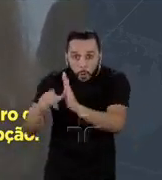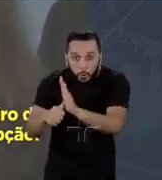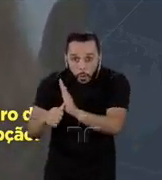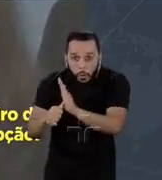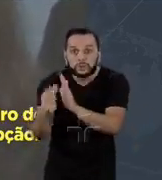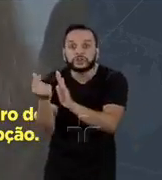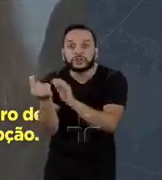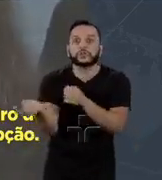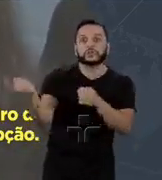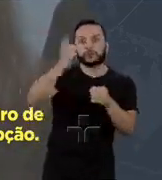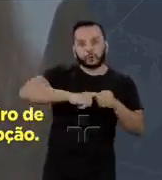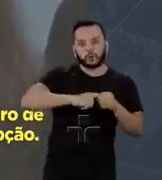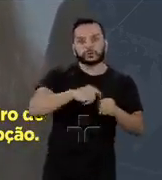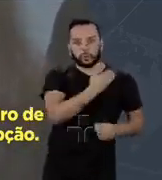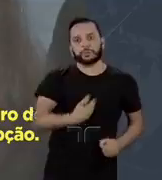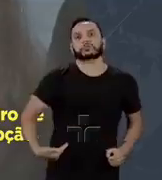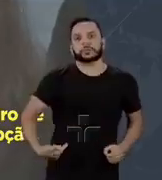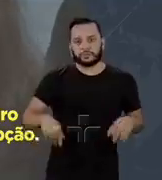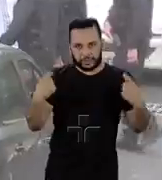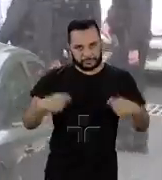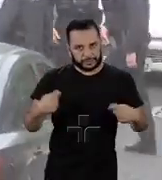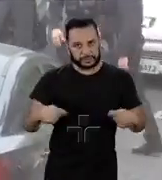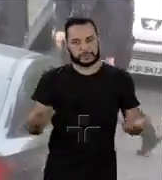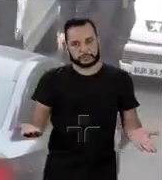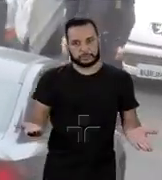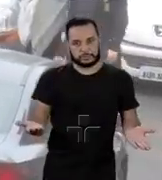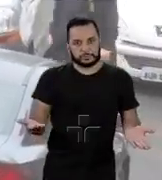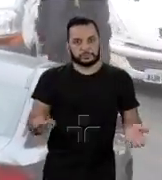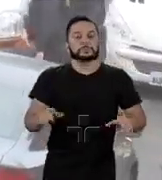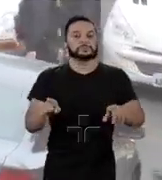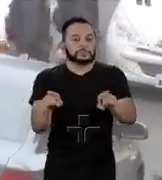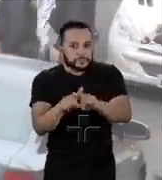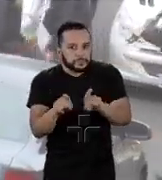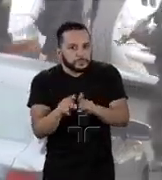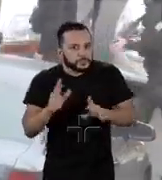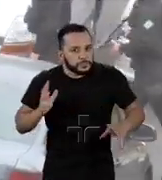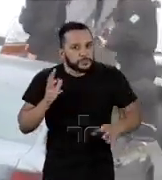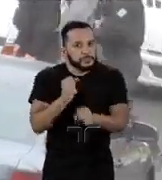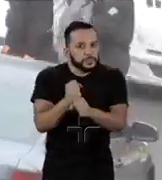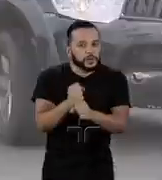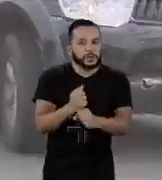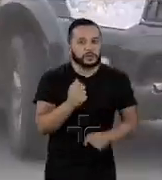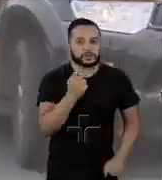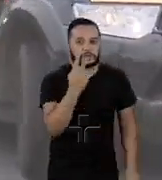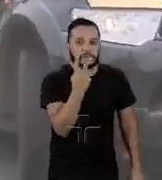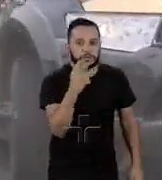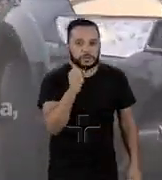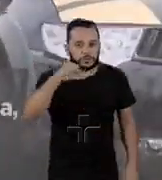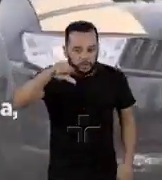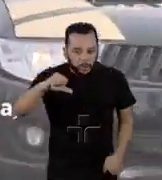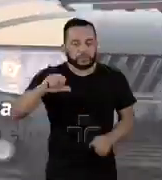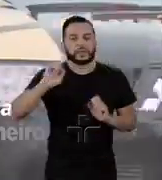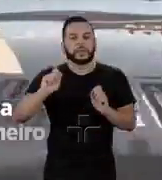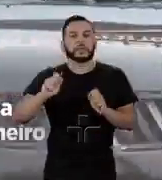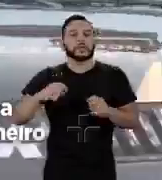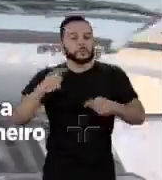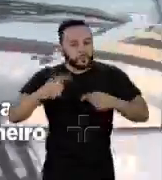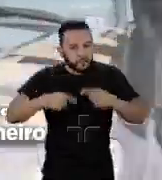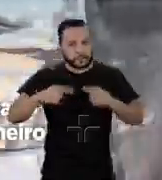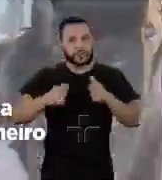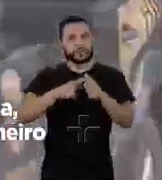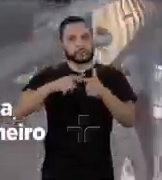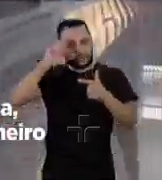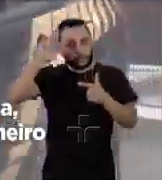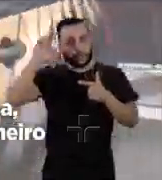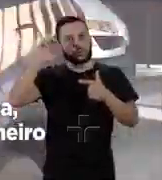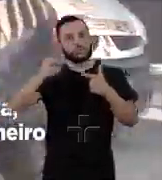dinheiro de impostos que foram desviados pela corrupção. No balanço, 289 políticos, empresários, assessores e profissionais